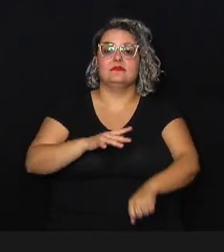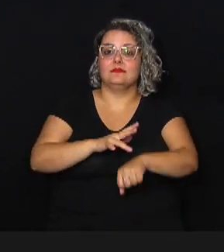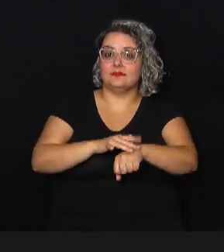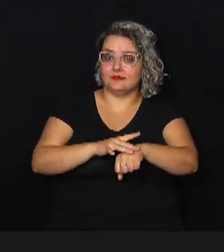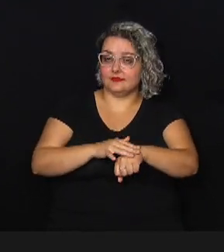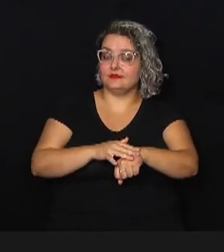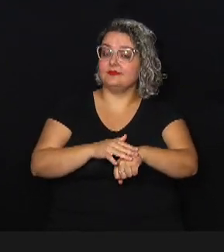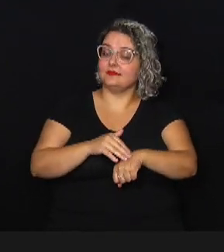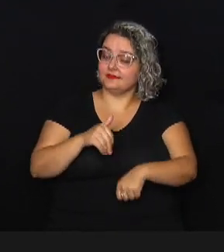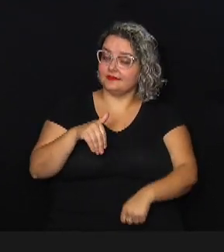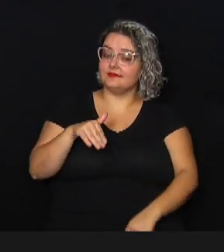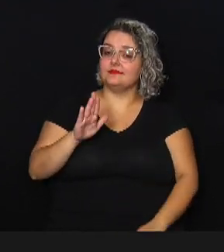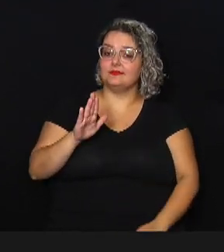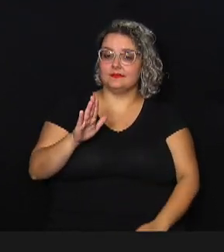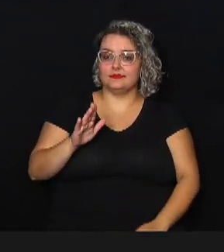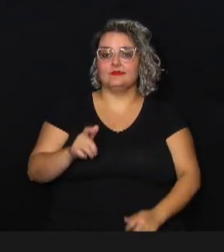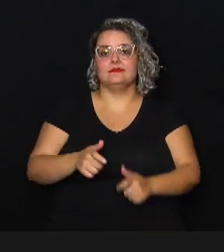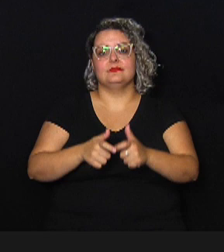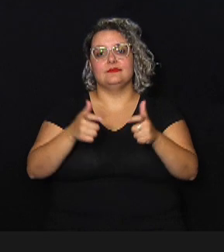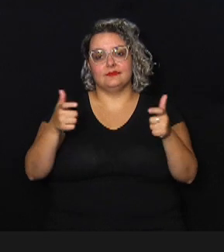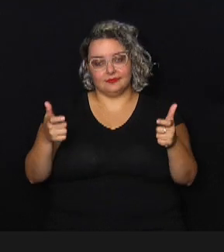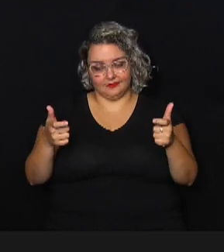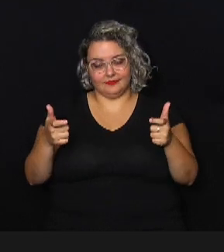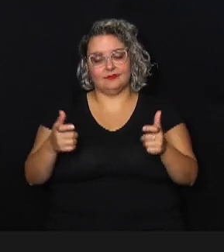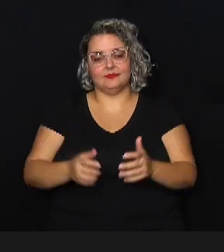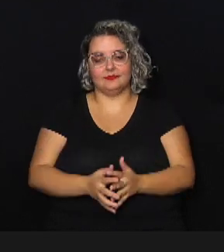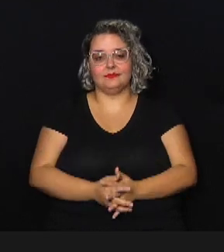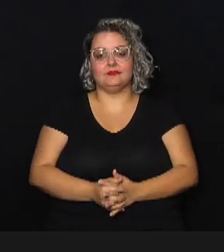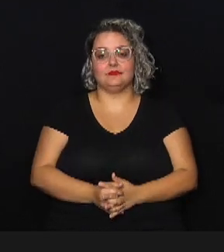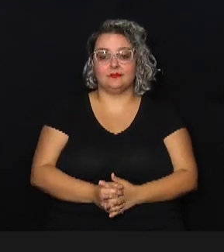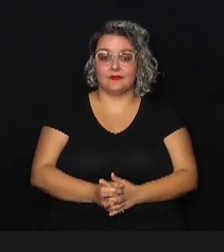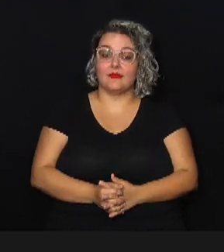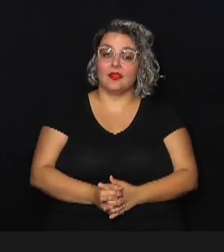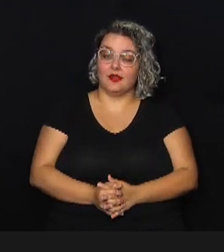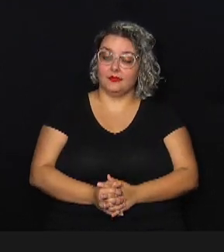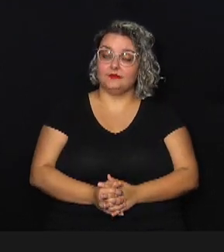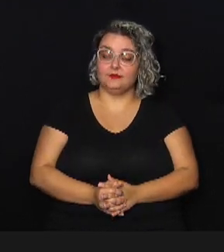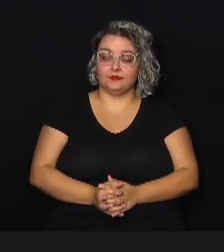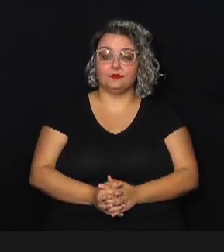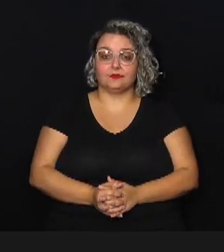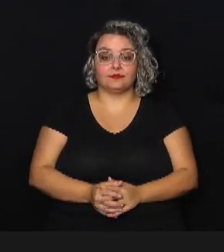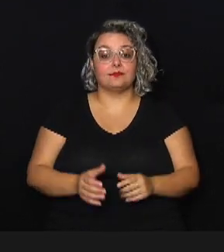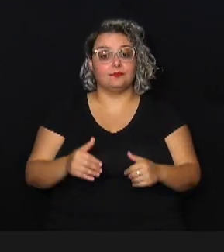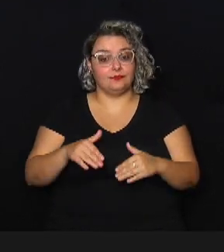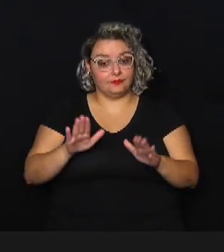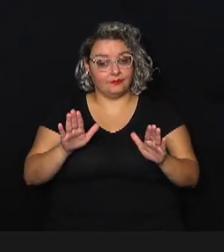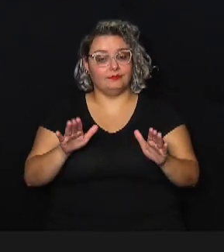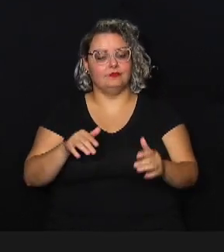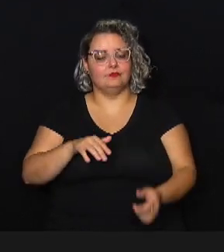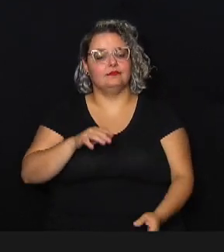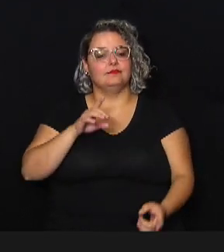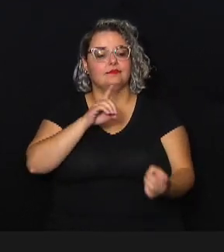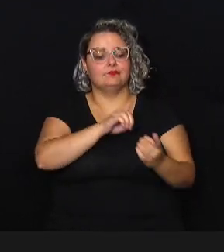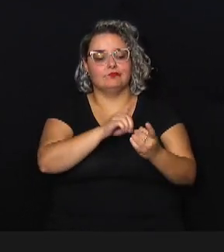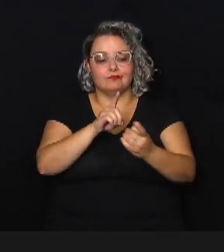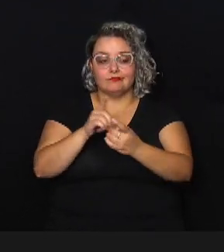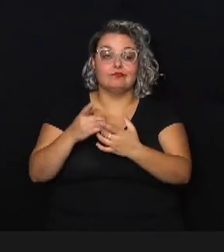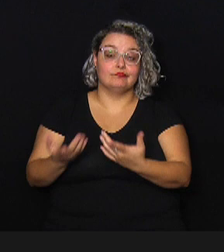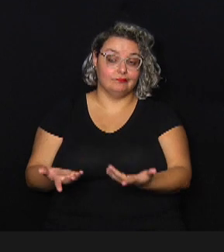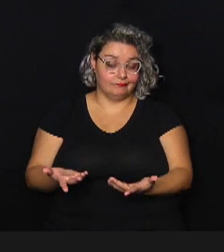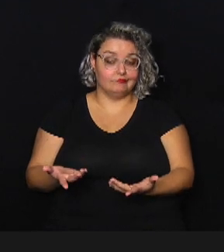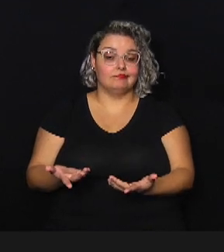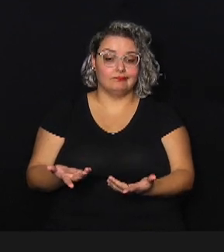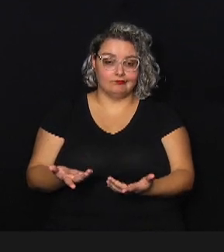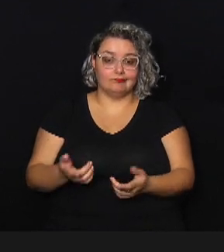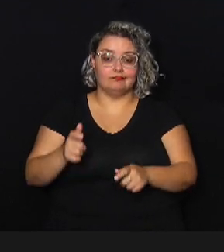cada vez mais prevalente, cada vez mais encontrada no meio, né? Principalmente entre